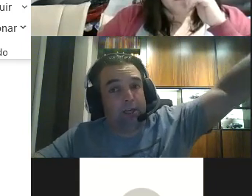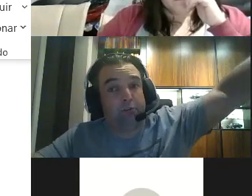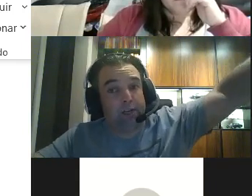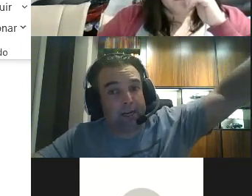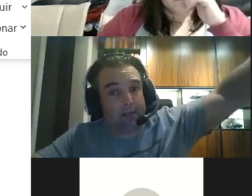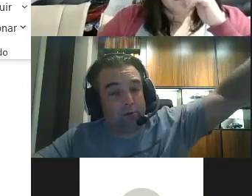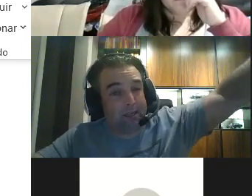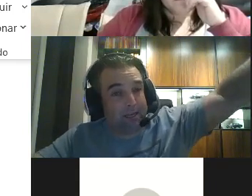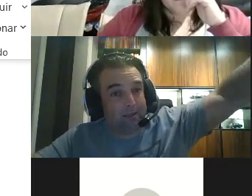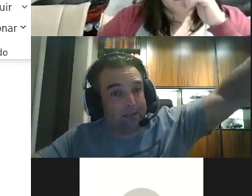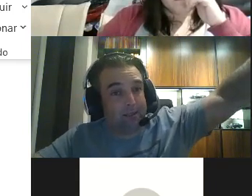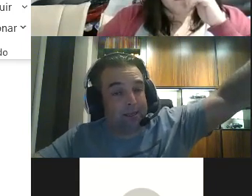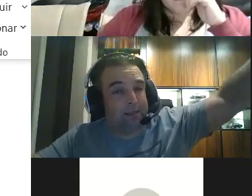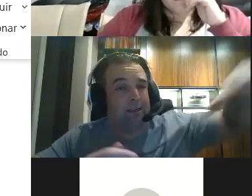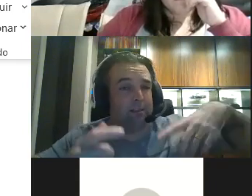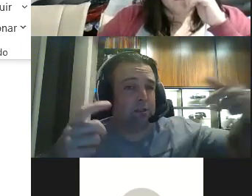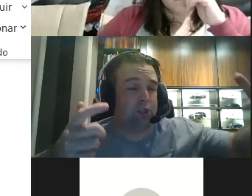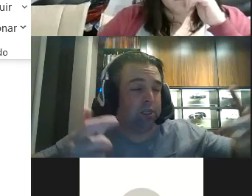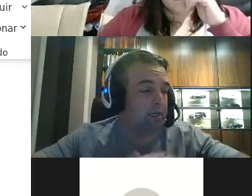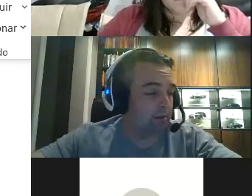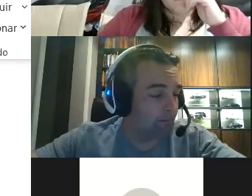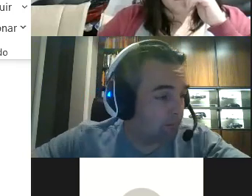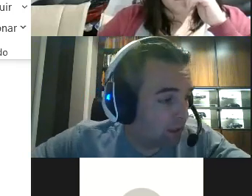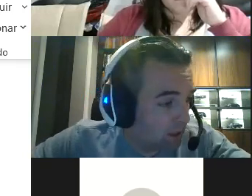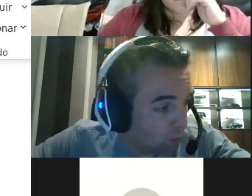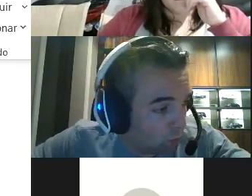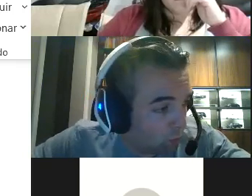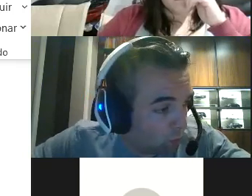foi retificado na década de 70. Existia